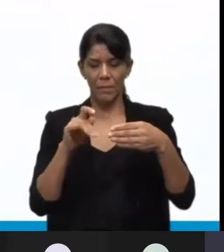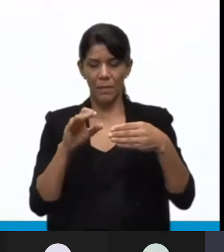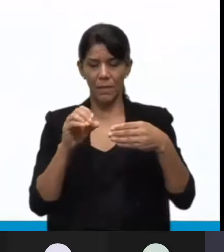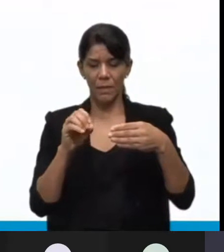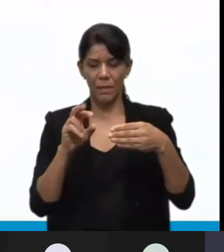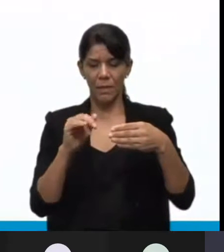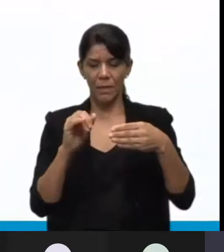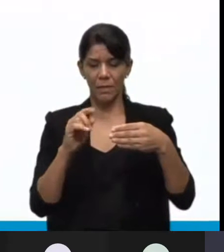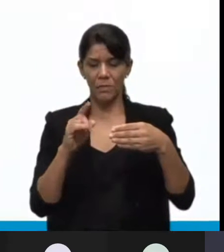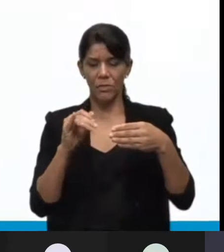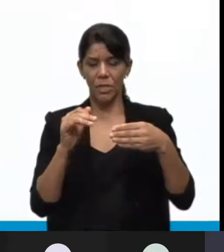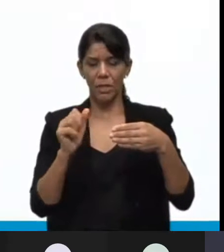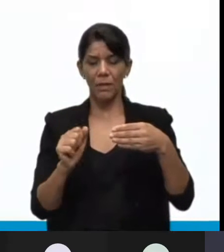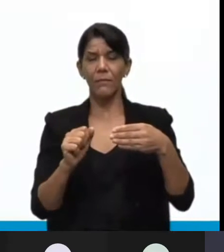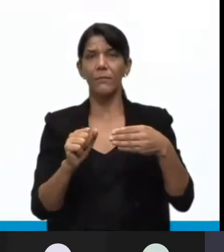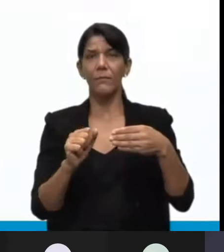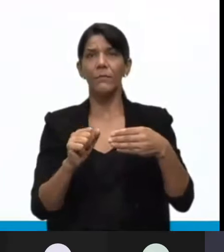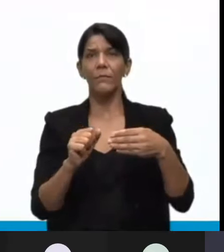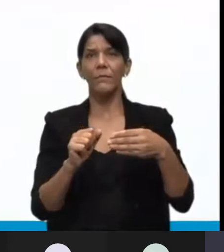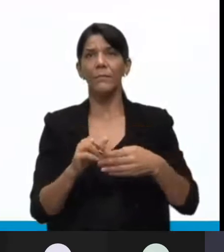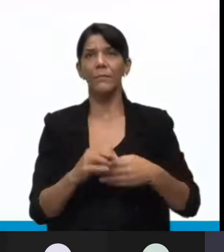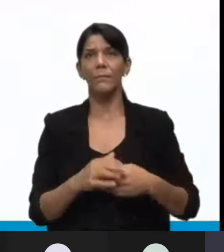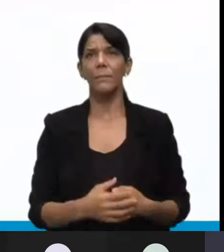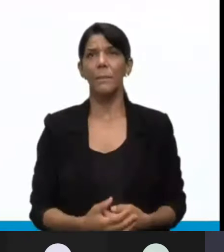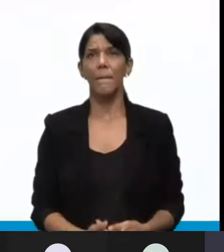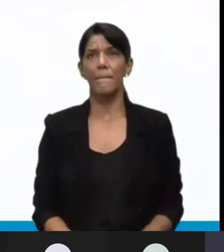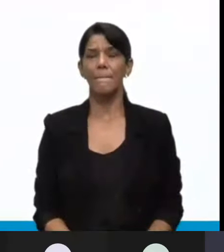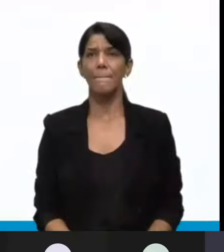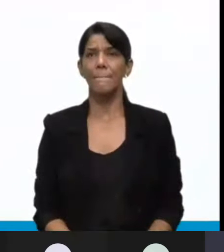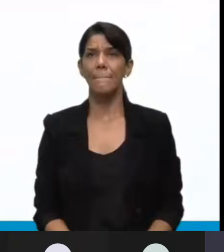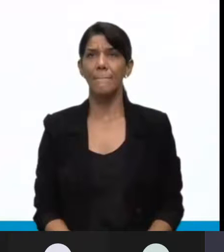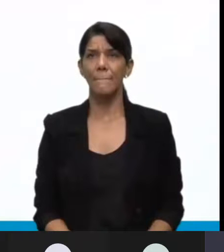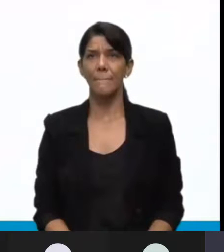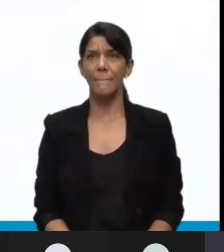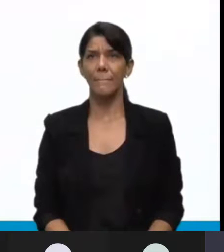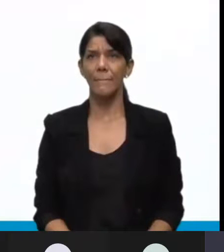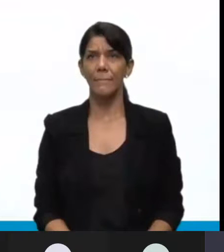epicárdica, tá? Então, eu vou escrever aqui. Meu epicárdio